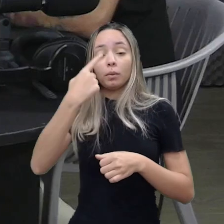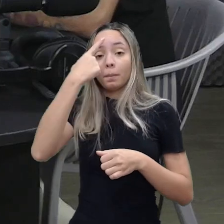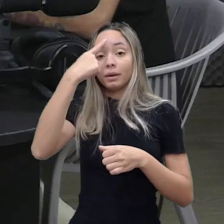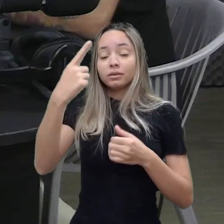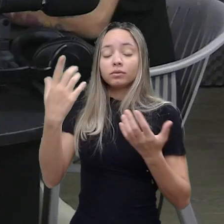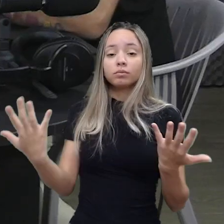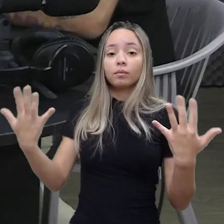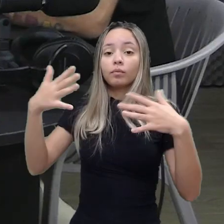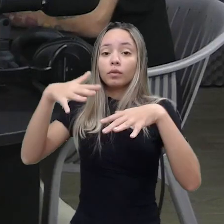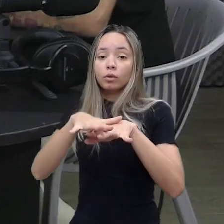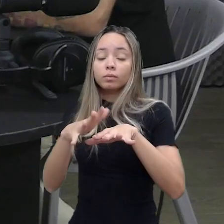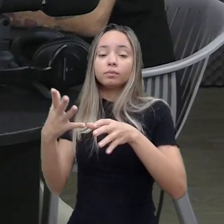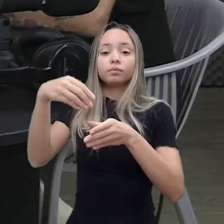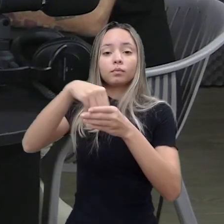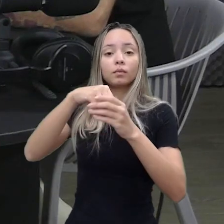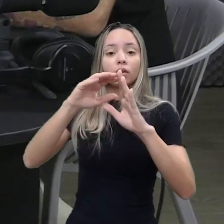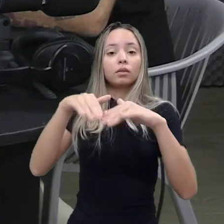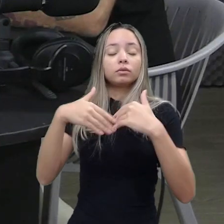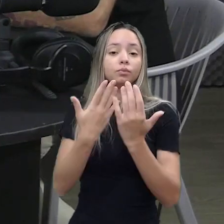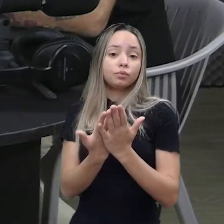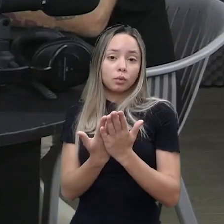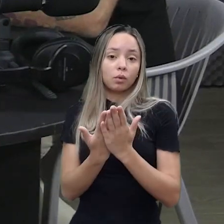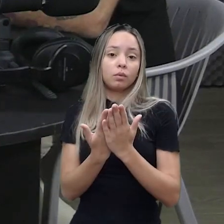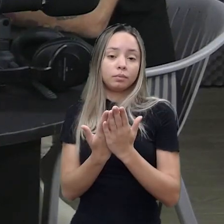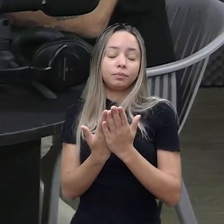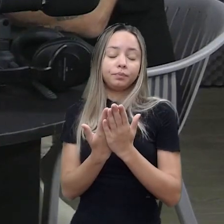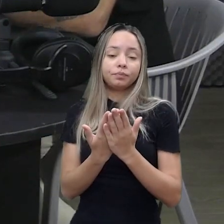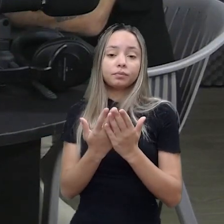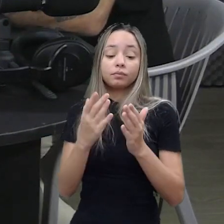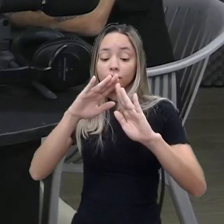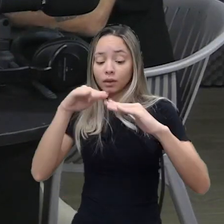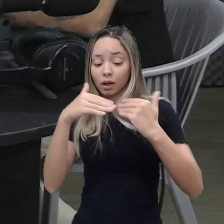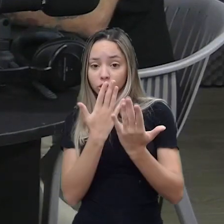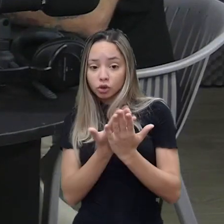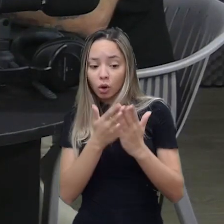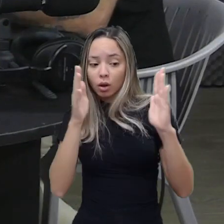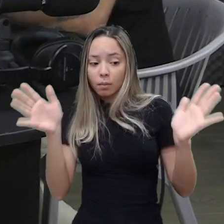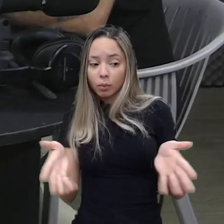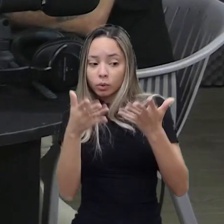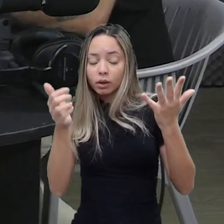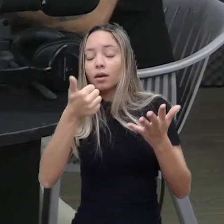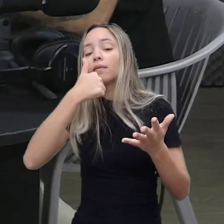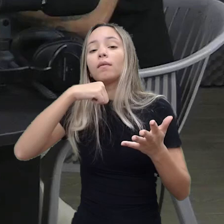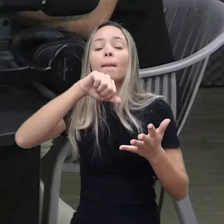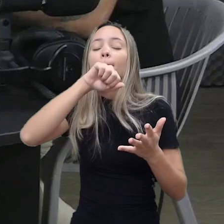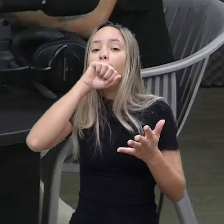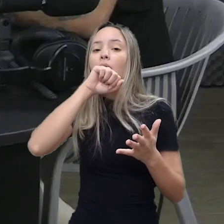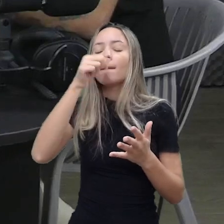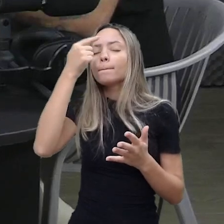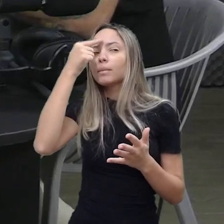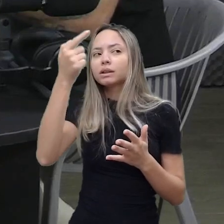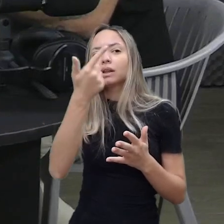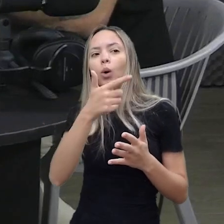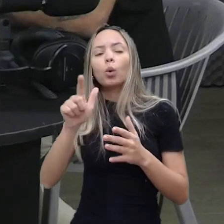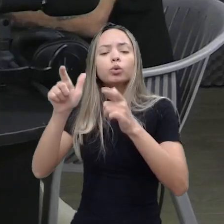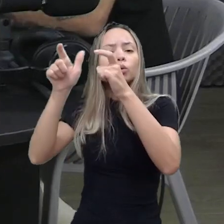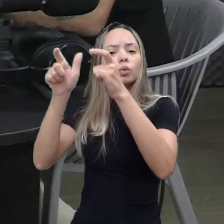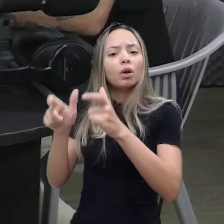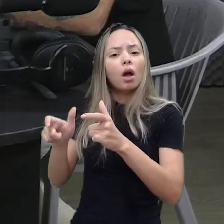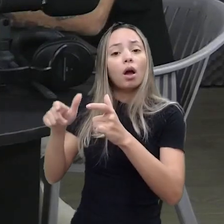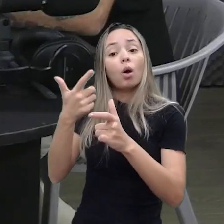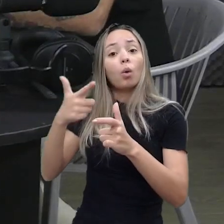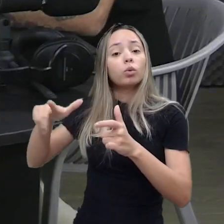mas parece que a escola também é um divisor de águas. A escola motiva mães a pensar em um outro lugar, em um outro espaço